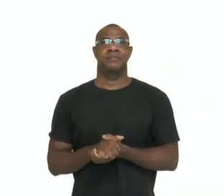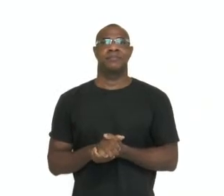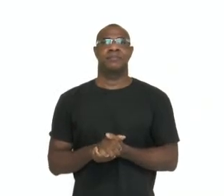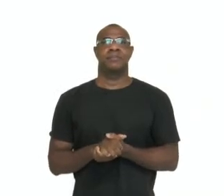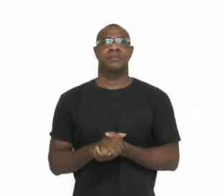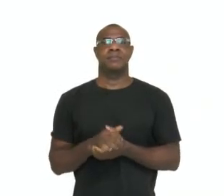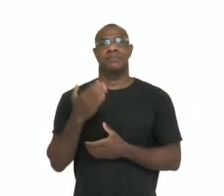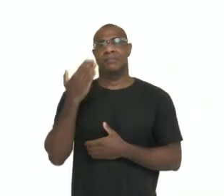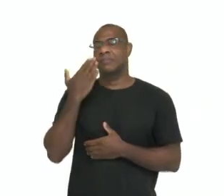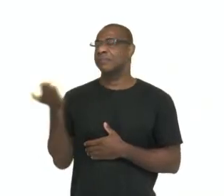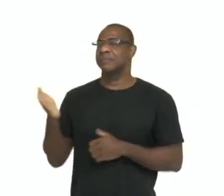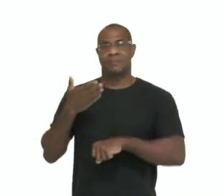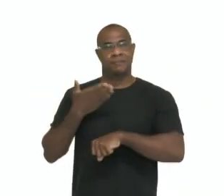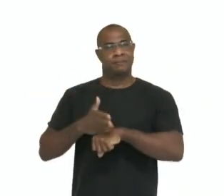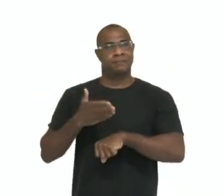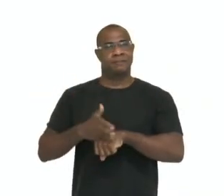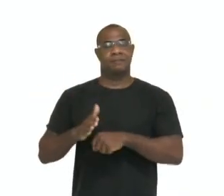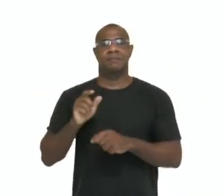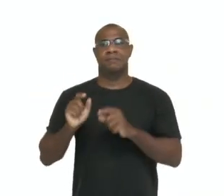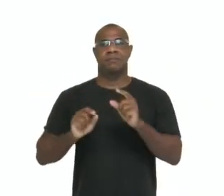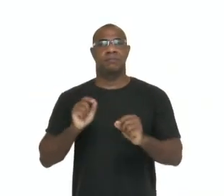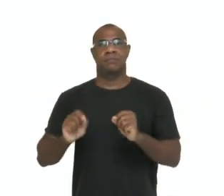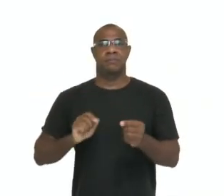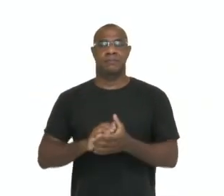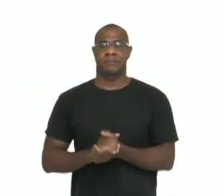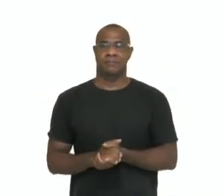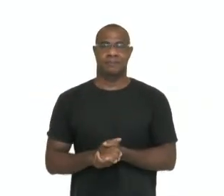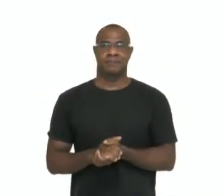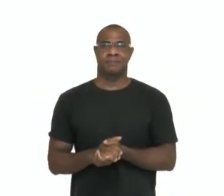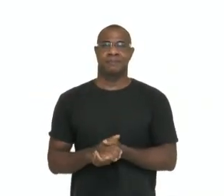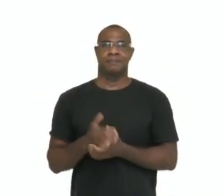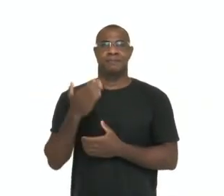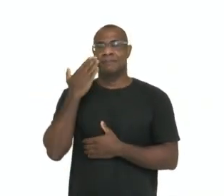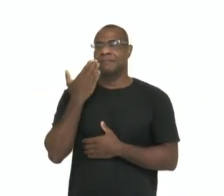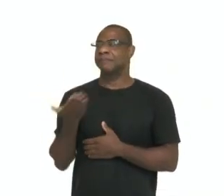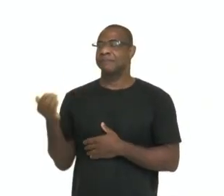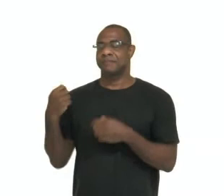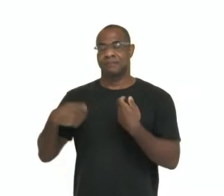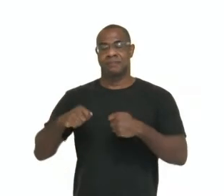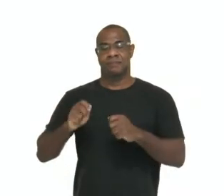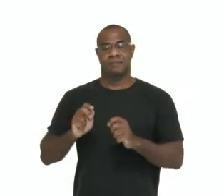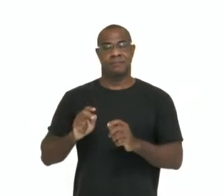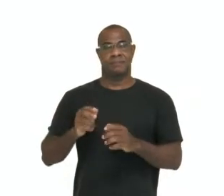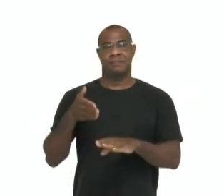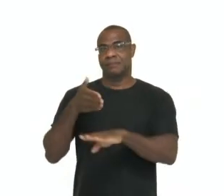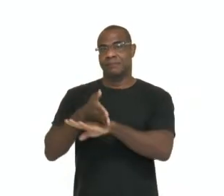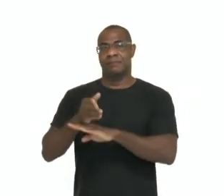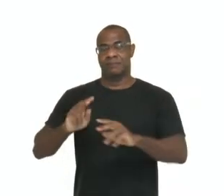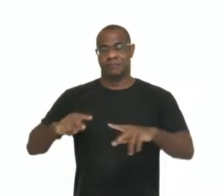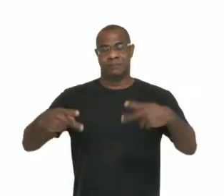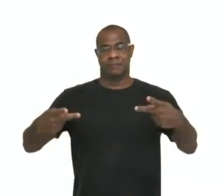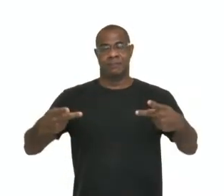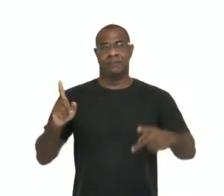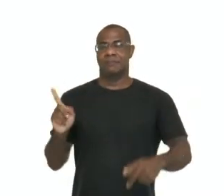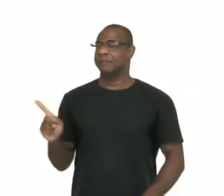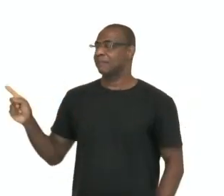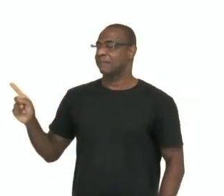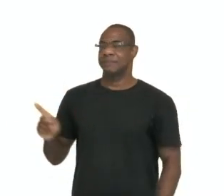na massa. E na atividade mão na massa, eu quero que você acesse um link. Qual o link, prof?